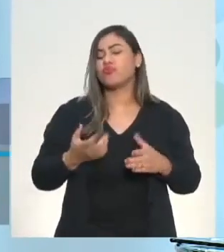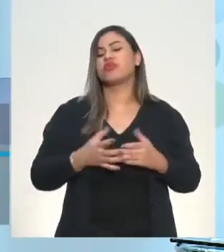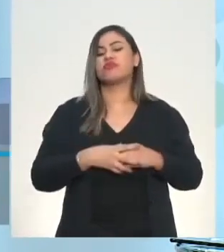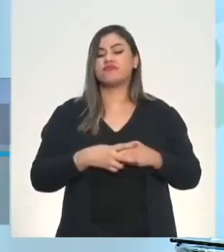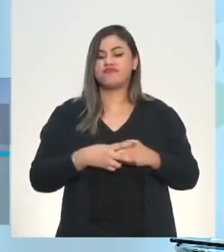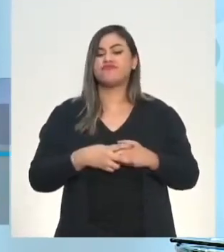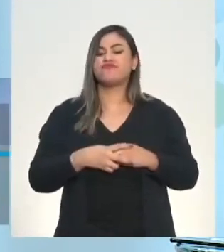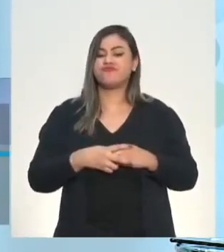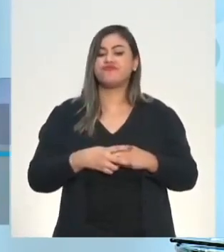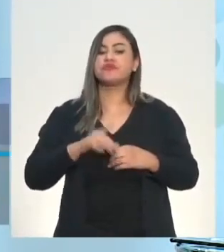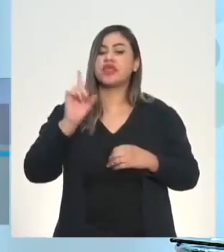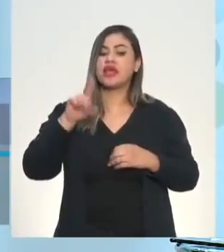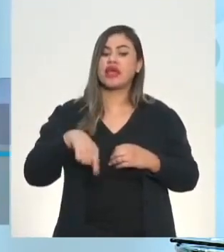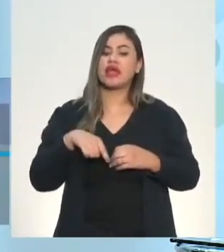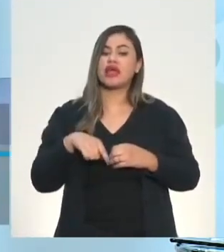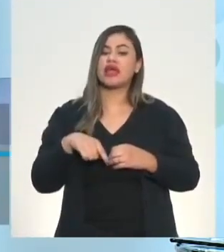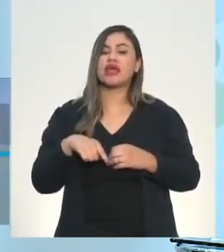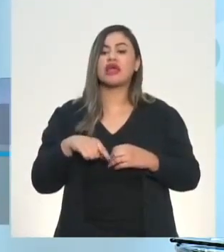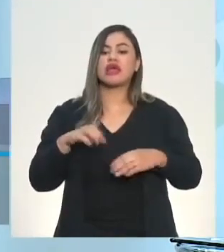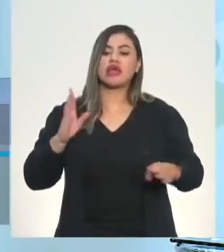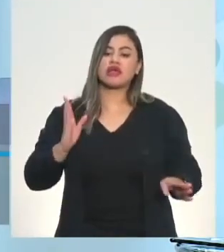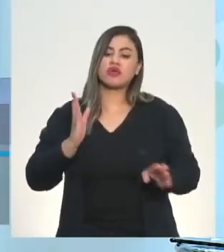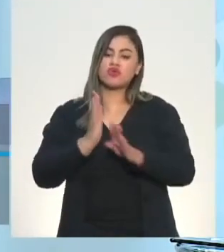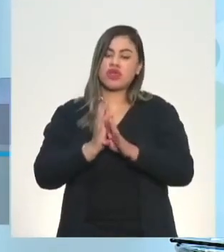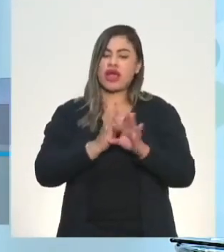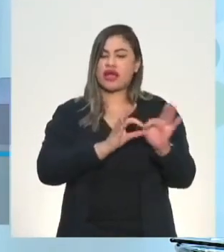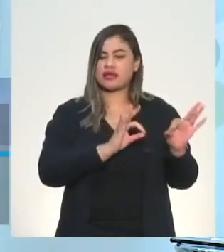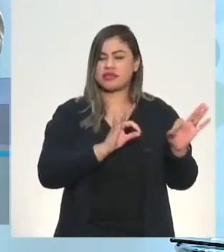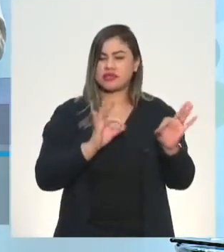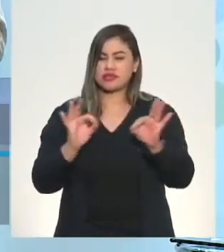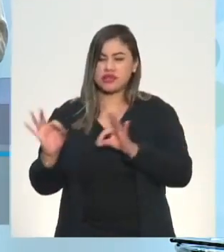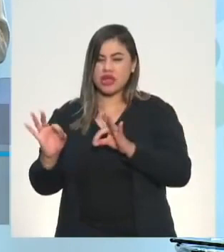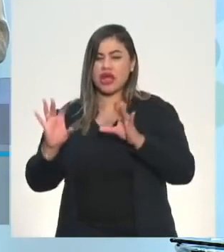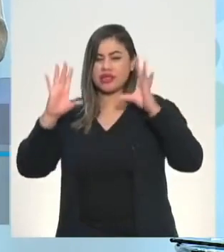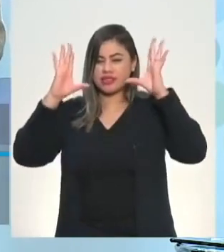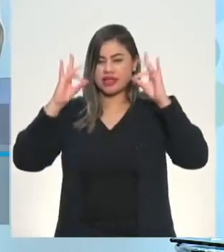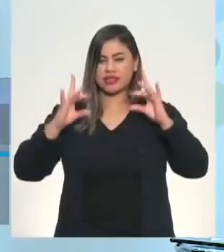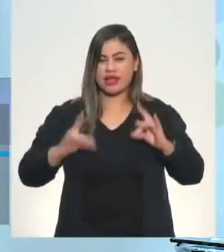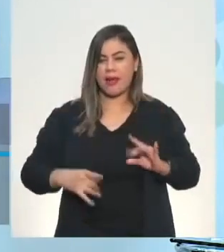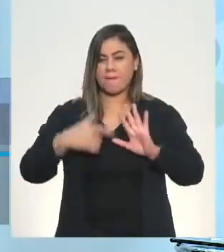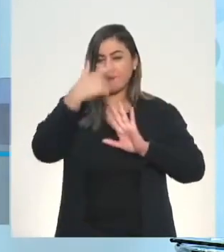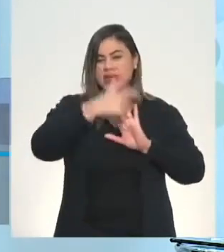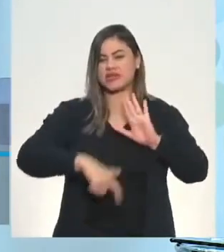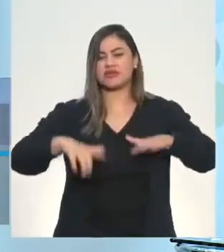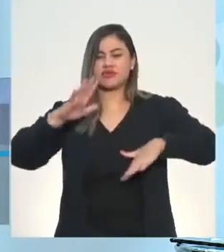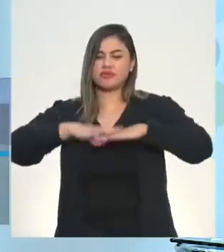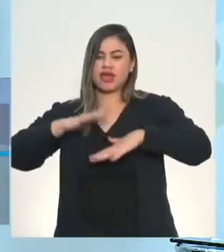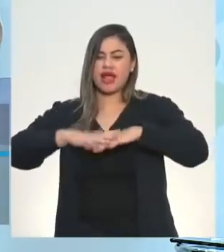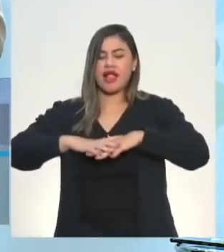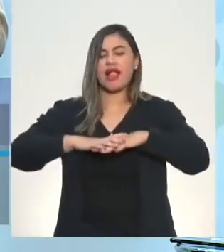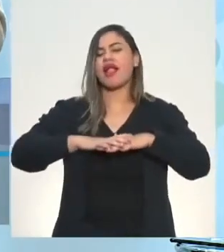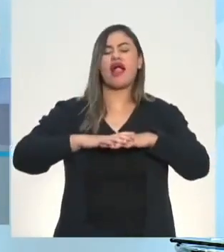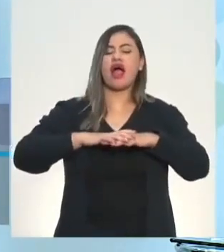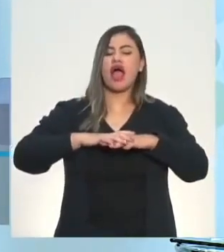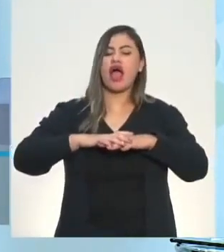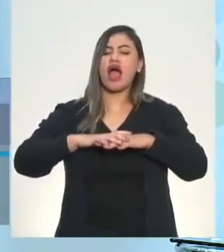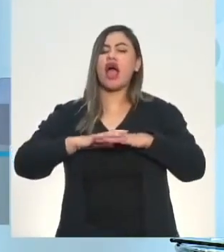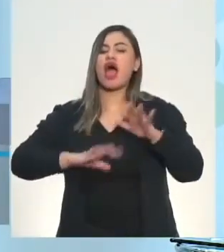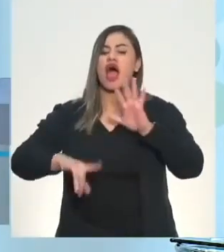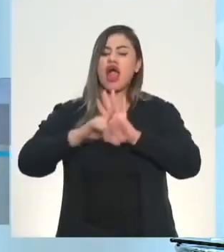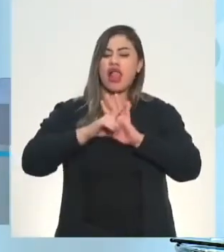você identificar a regularidade, descrever o padrão matemático, a lei de formação que